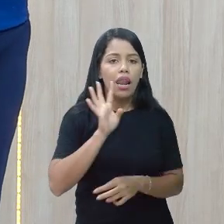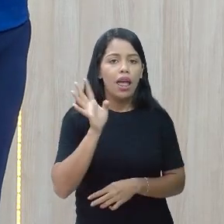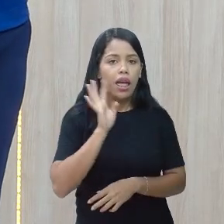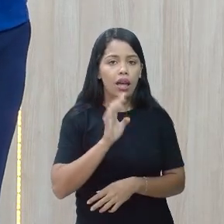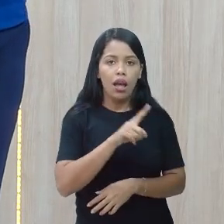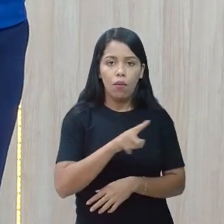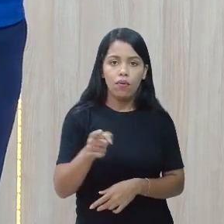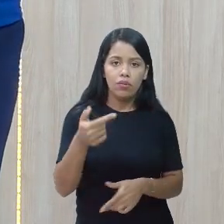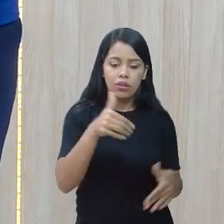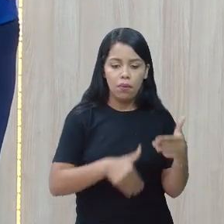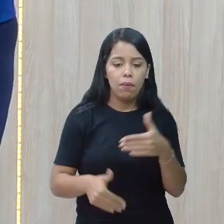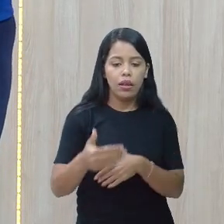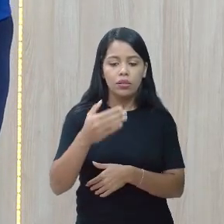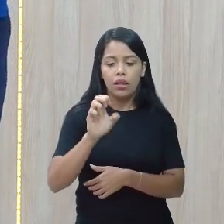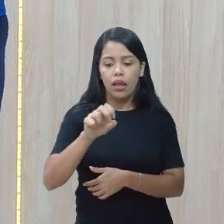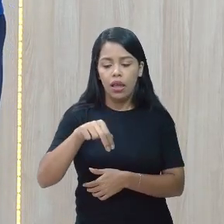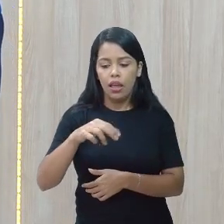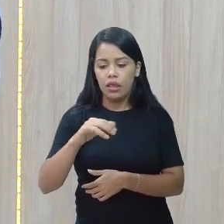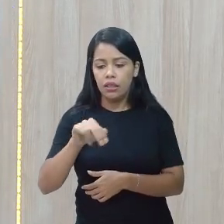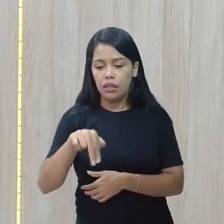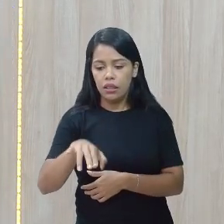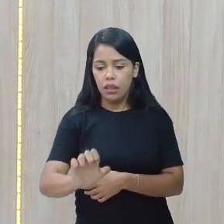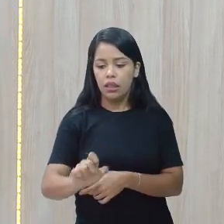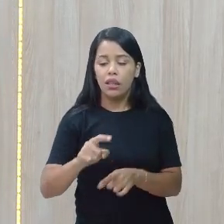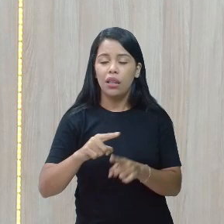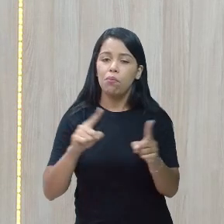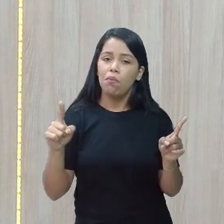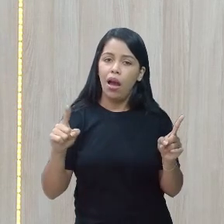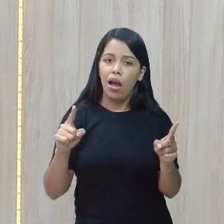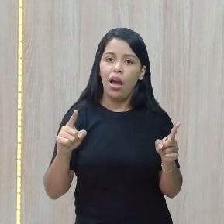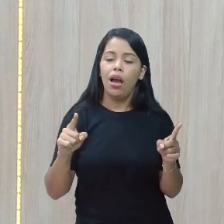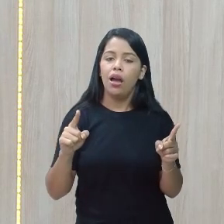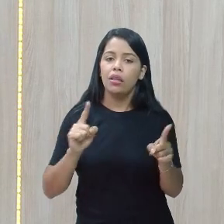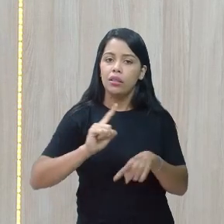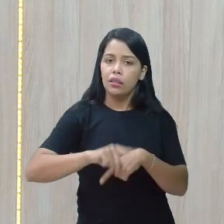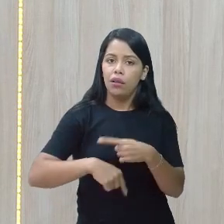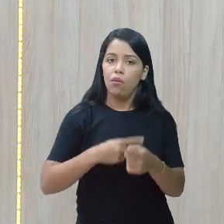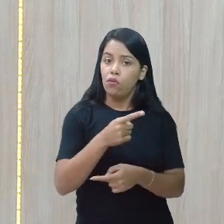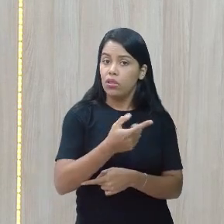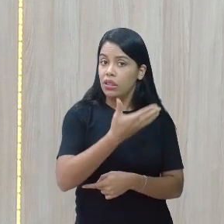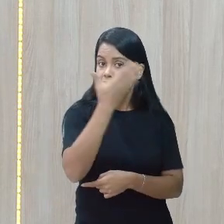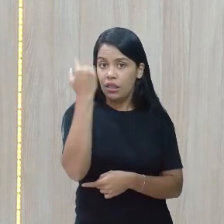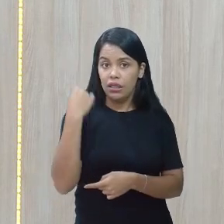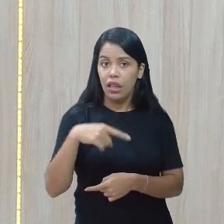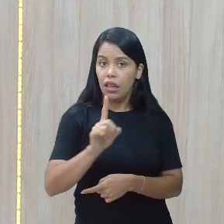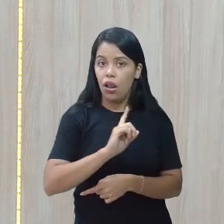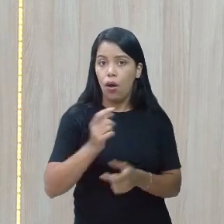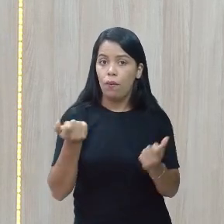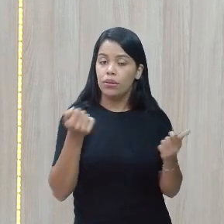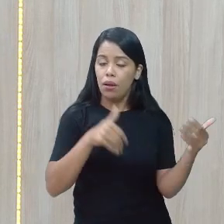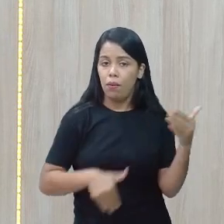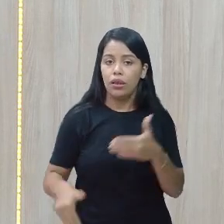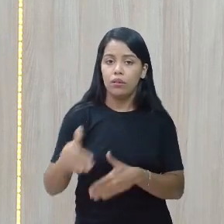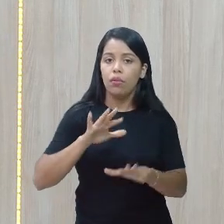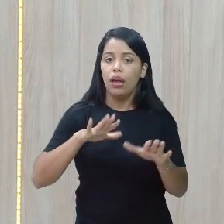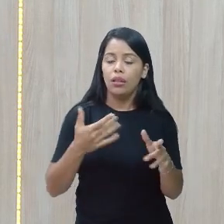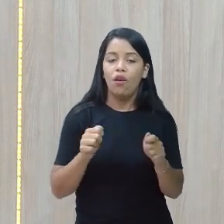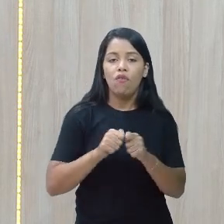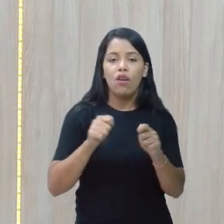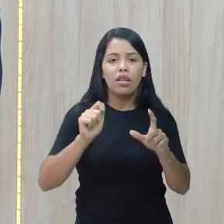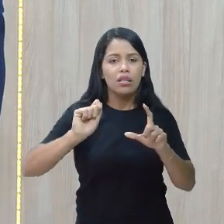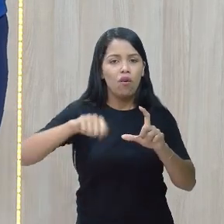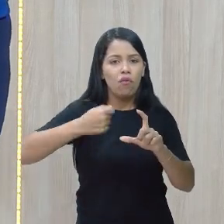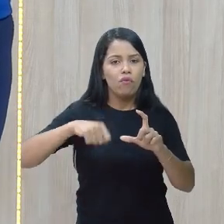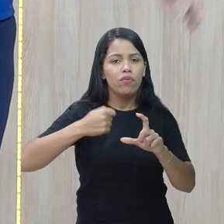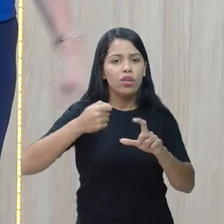Ensine. Hoje eu não falei do Ensine, mas vocês não se esqueçam, tem que participar do Ensine, então produzam um vídeo para